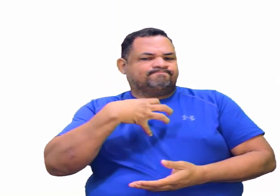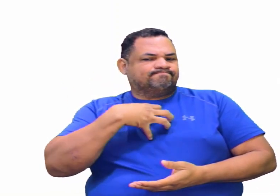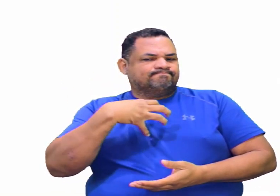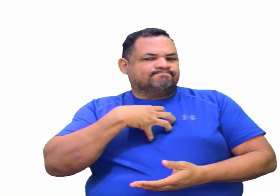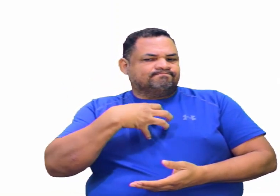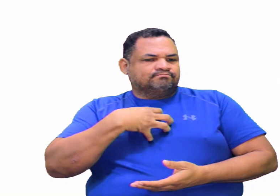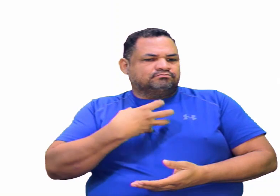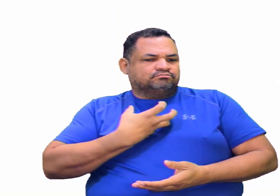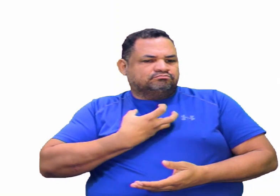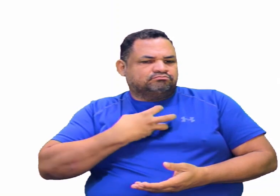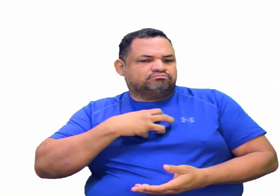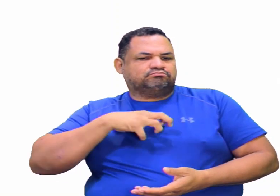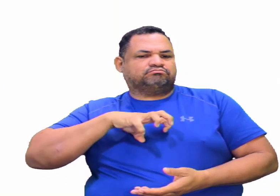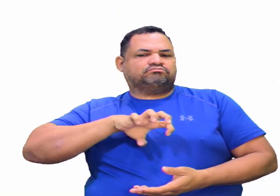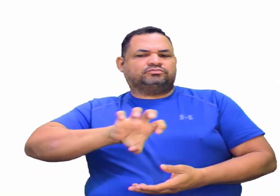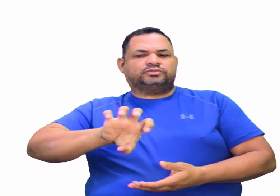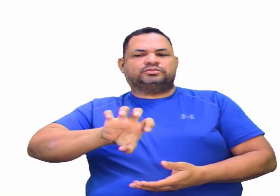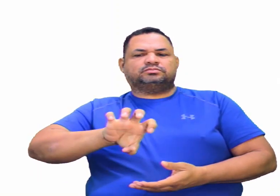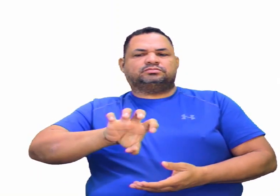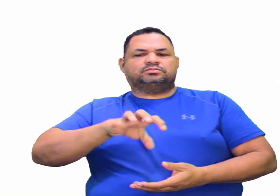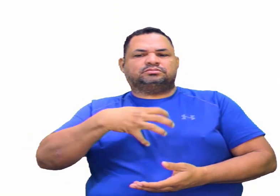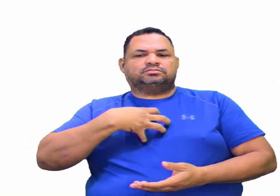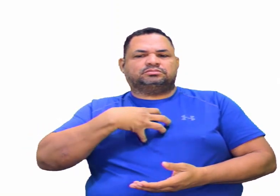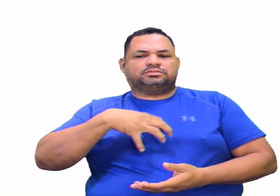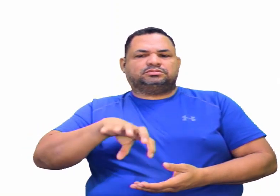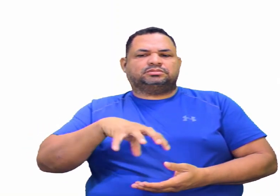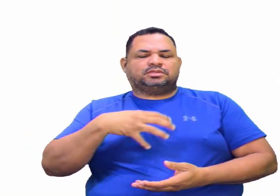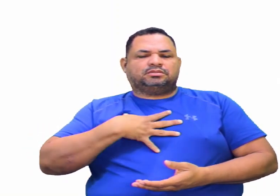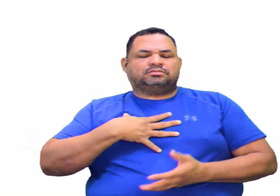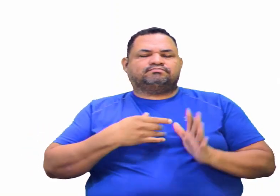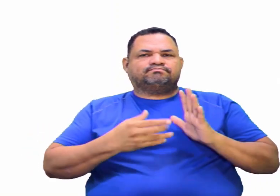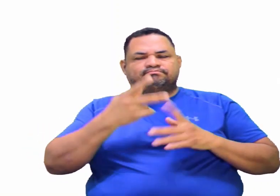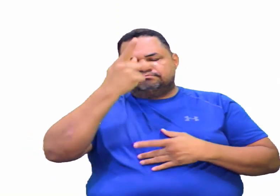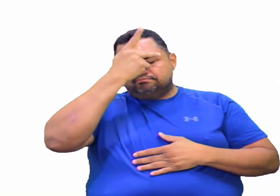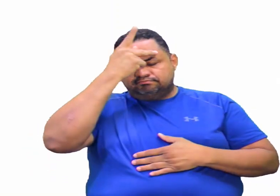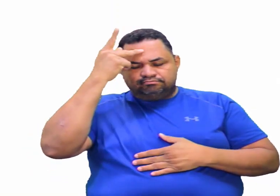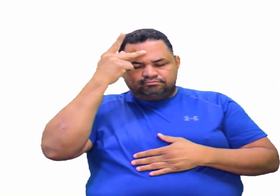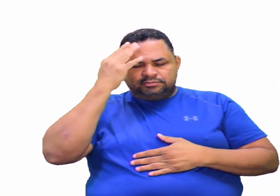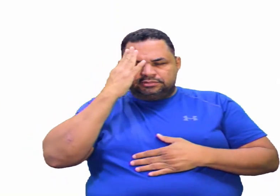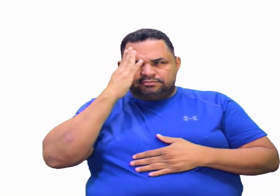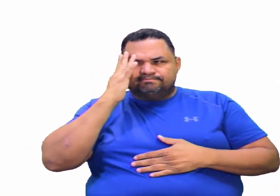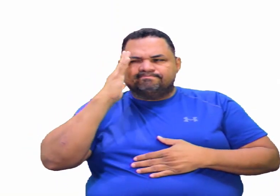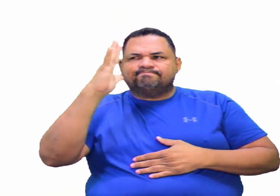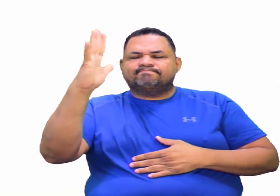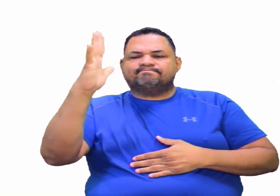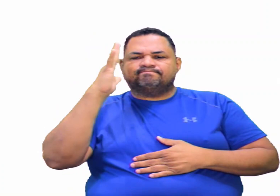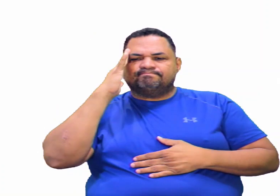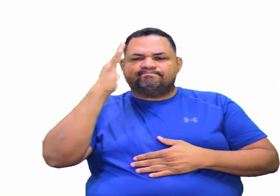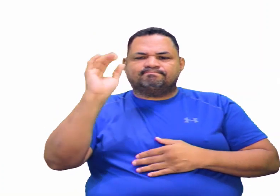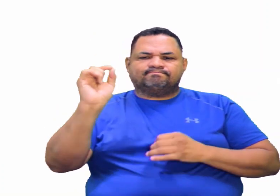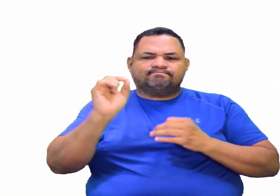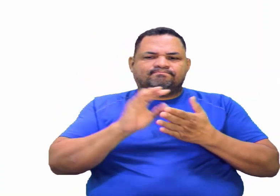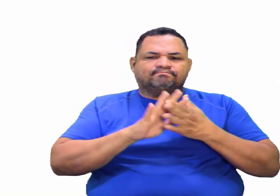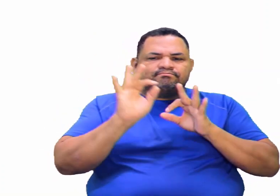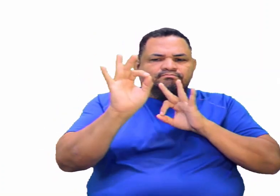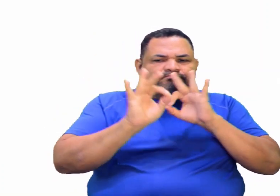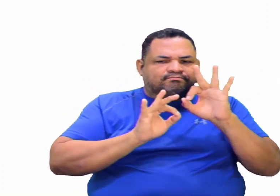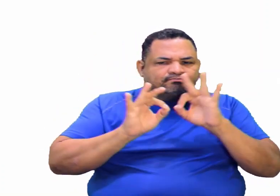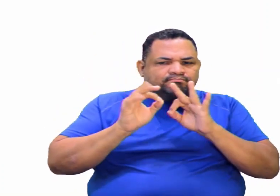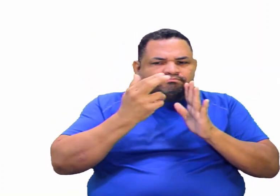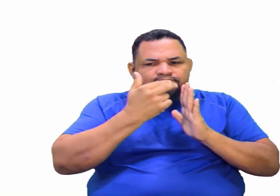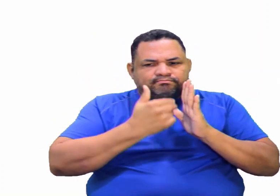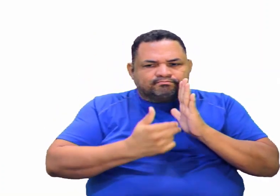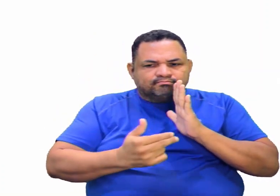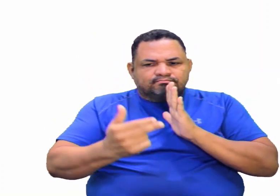interior, das imagens que vêm do fundo do ser. Então, a pessoa ficava imaginando e aí ia criando